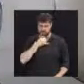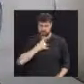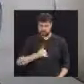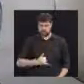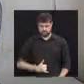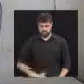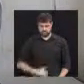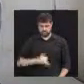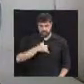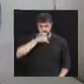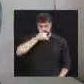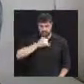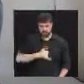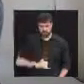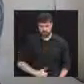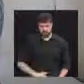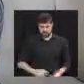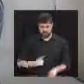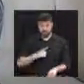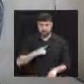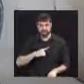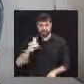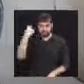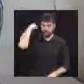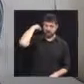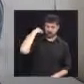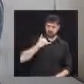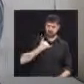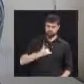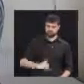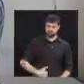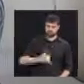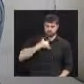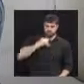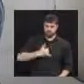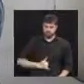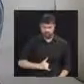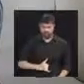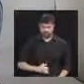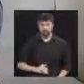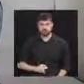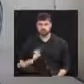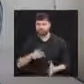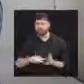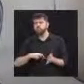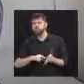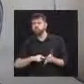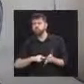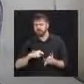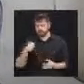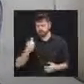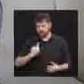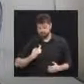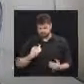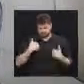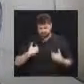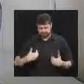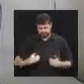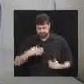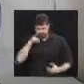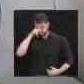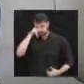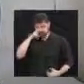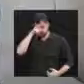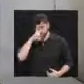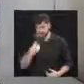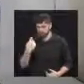pela frente aqui e um meridiano que passa atrás. A função desse meridiano que passa na frente é nos tonificar e nos regenerarmos aqui